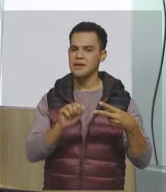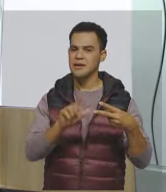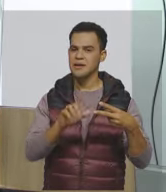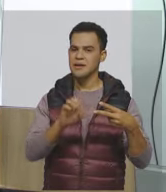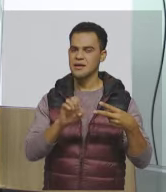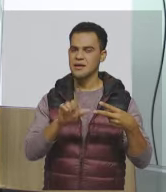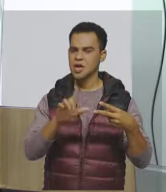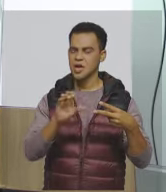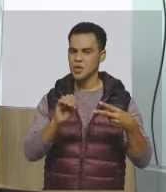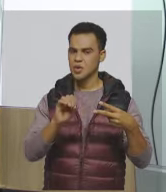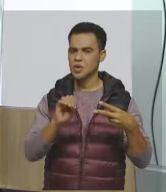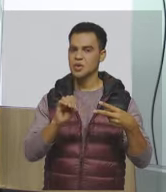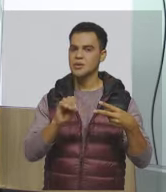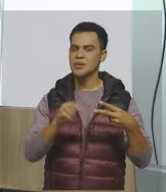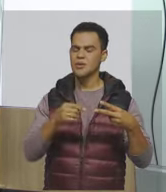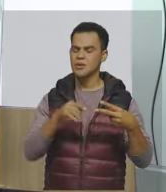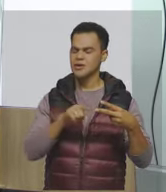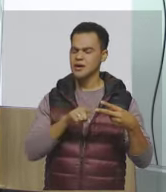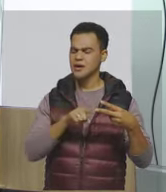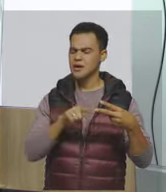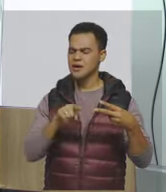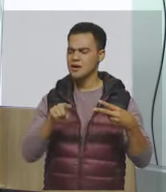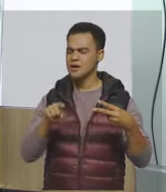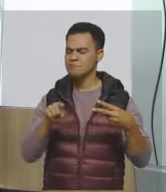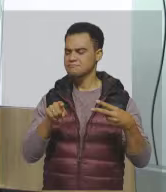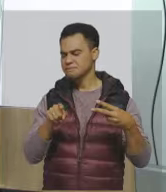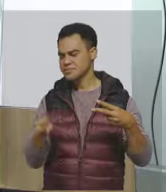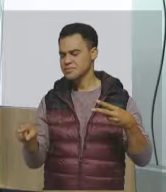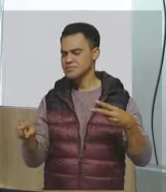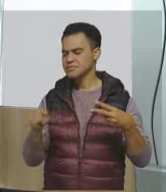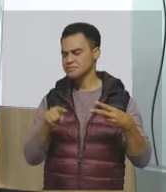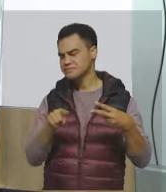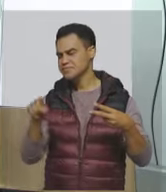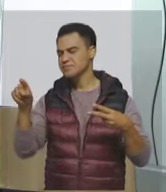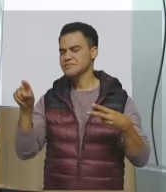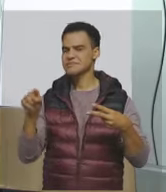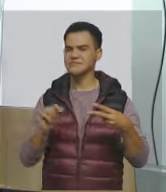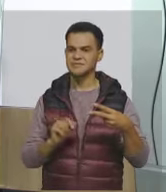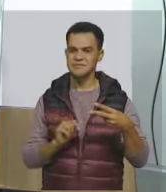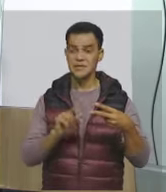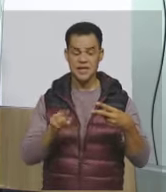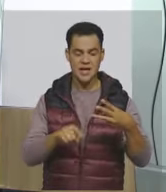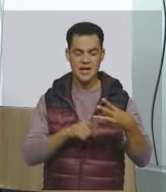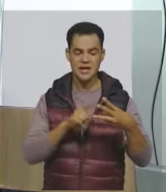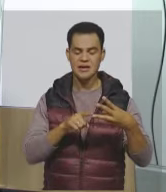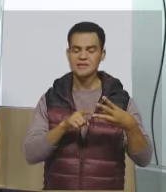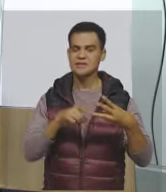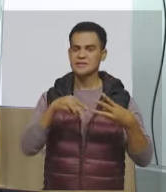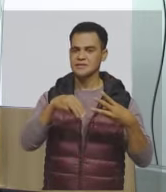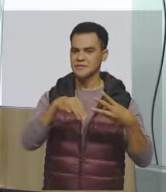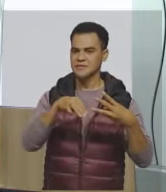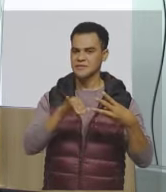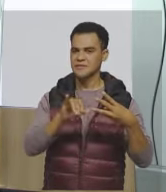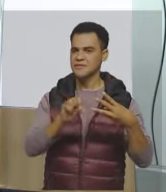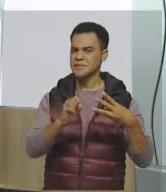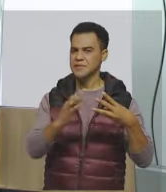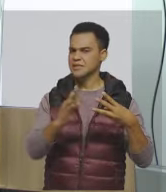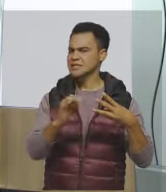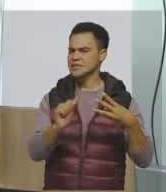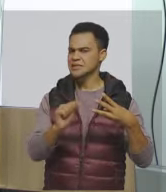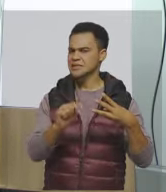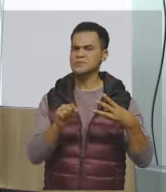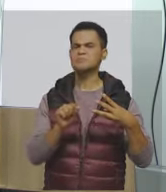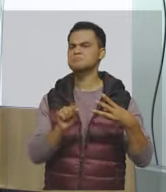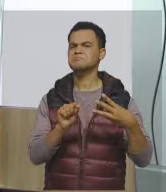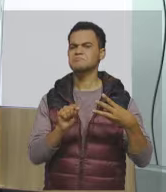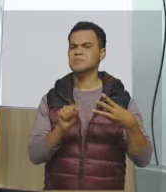uma divisão da corrente por mais de um caminho. E temos a associação mista, que é uma